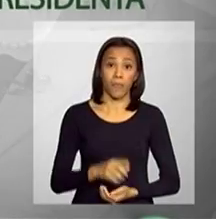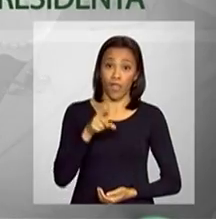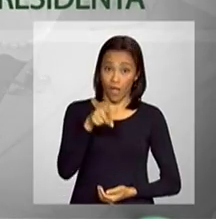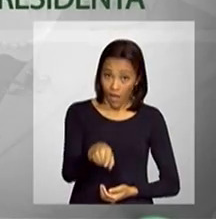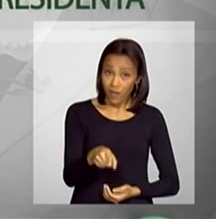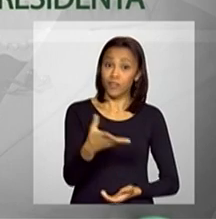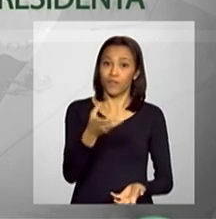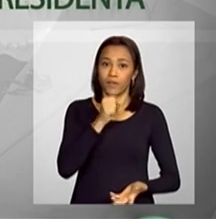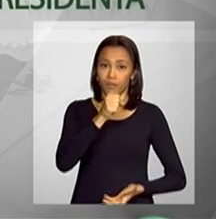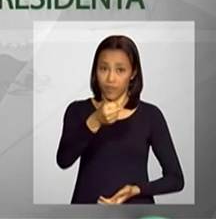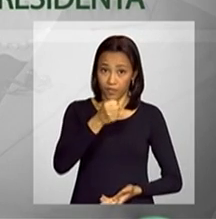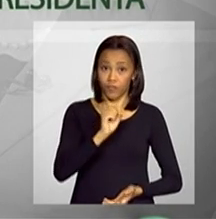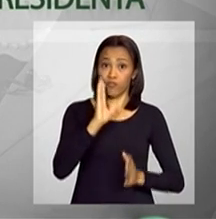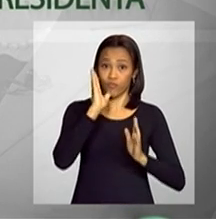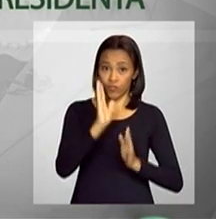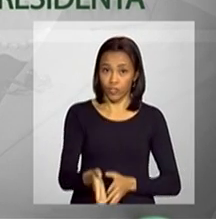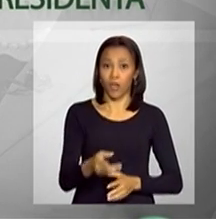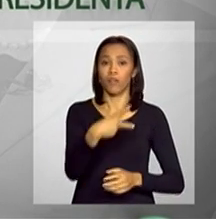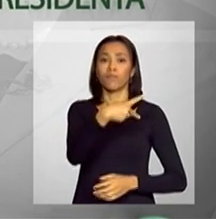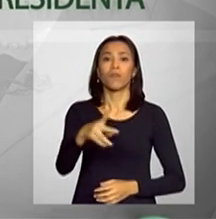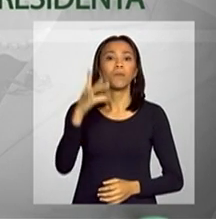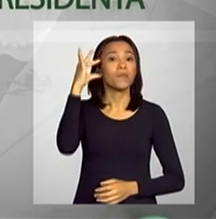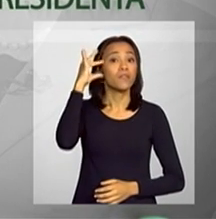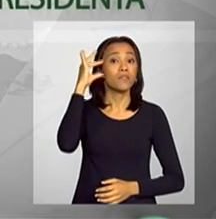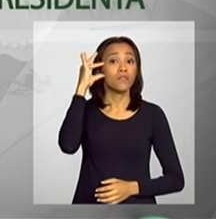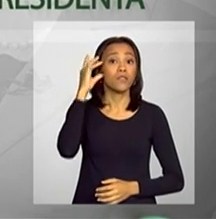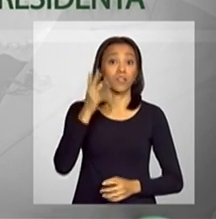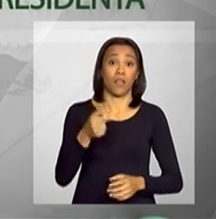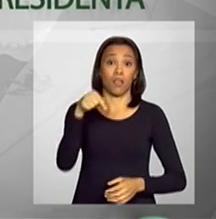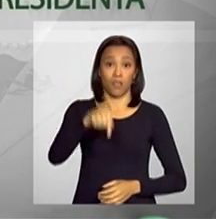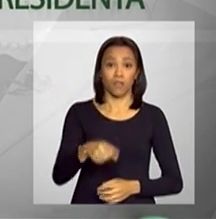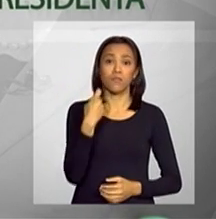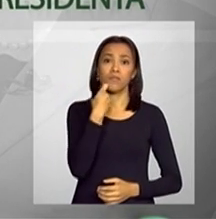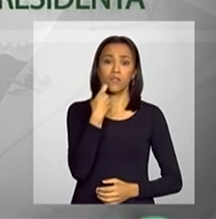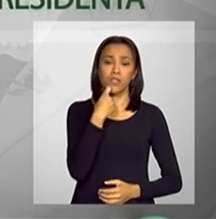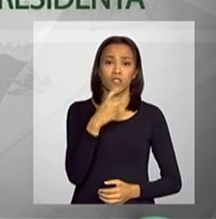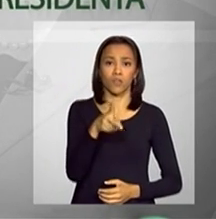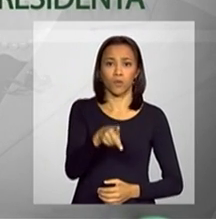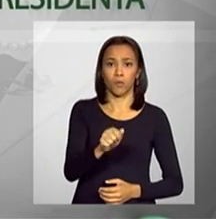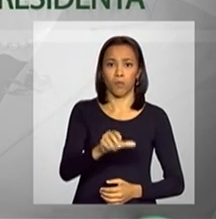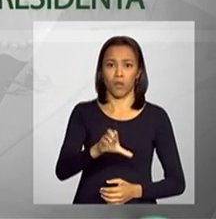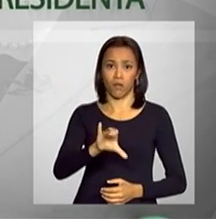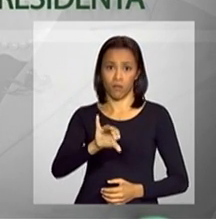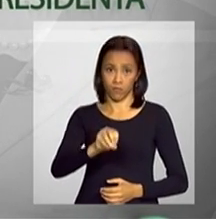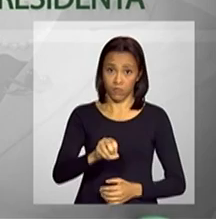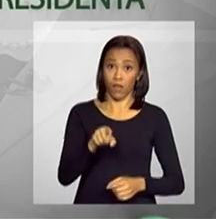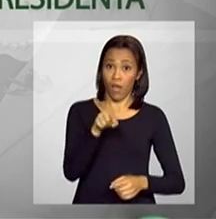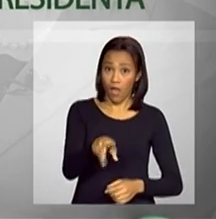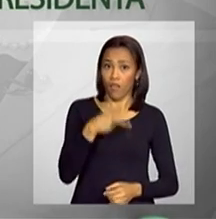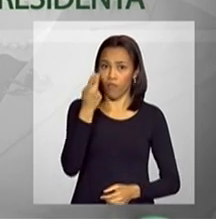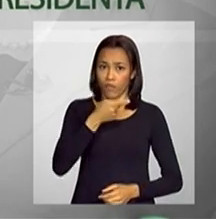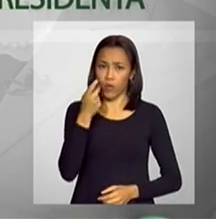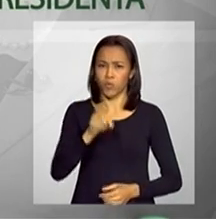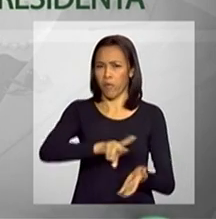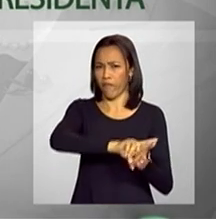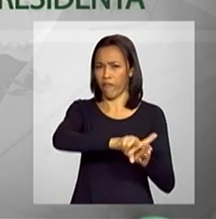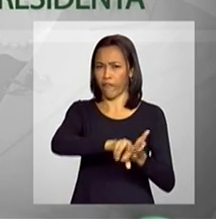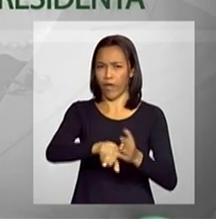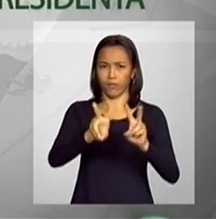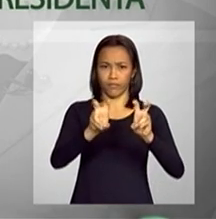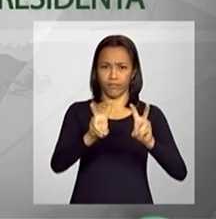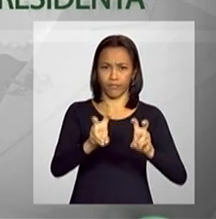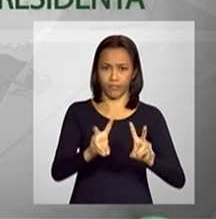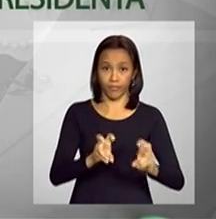Essa foi a entrevista concedida pela presidenta Dilma Rousseff nesta sexta-feira no Palácio do Planalto. Ela falou sobre vários